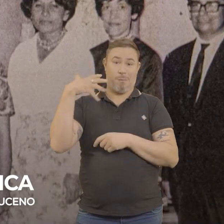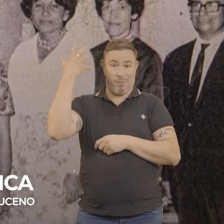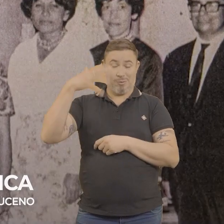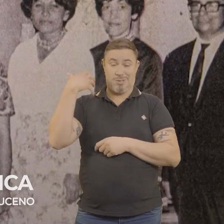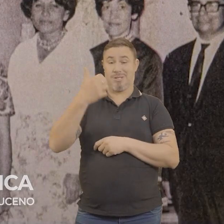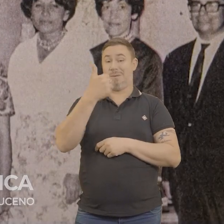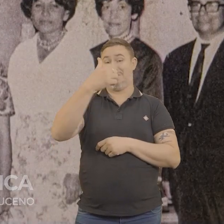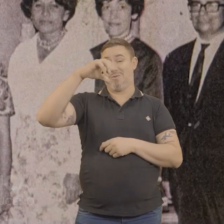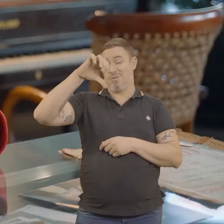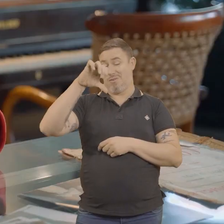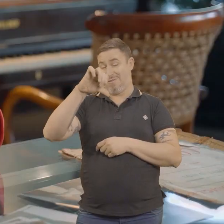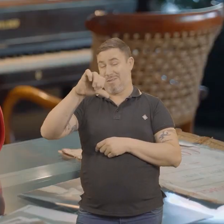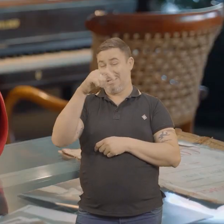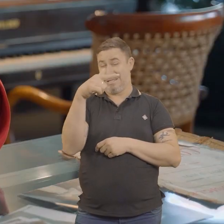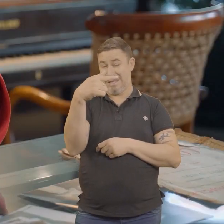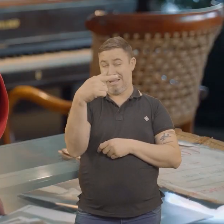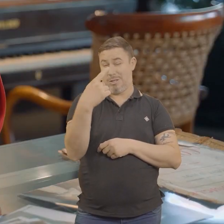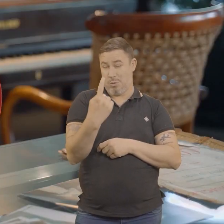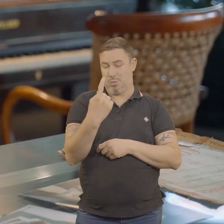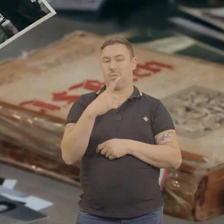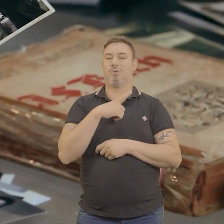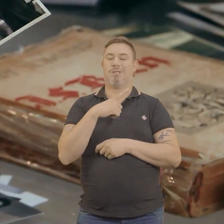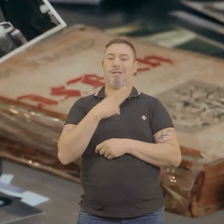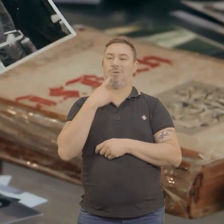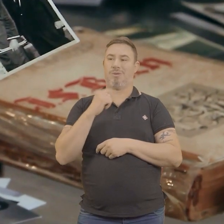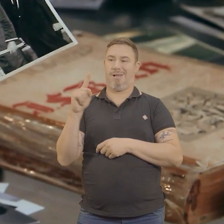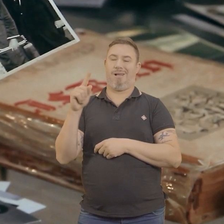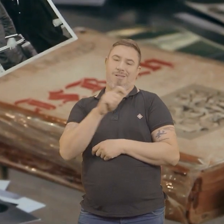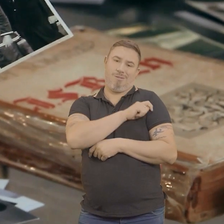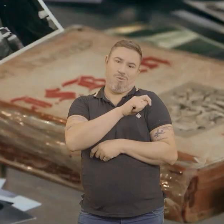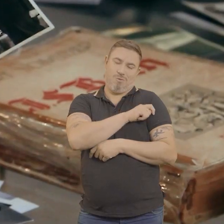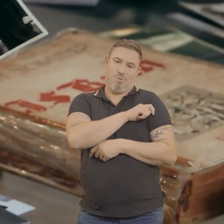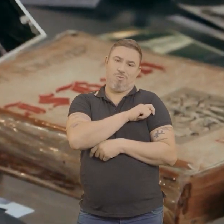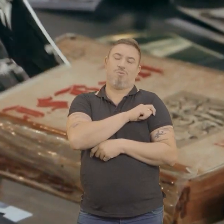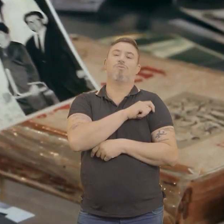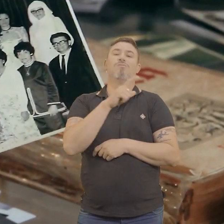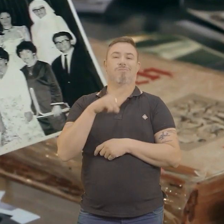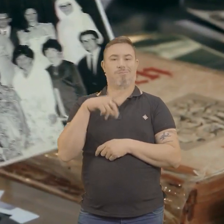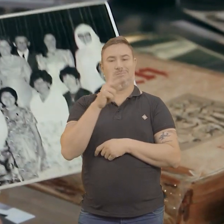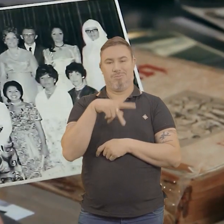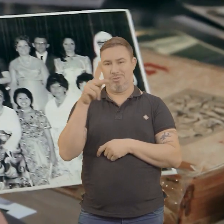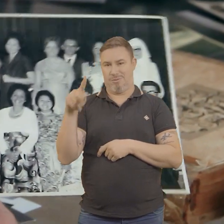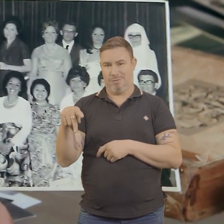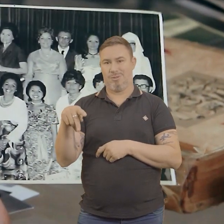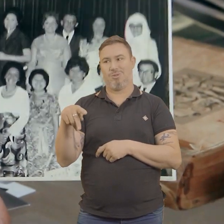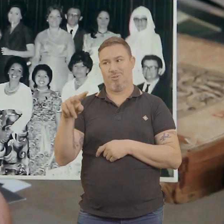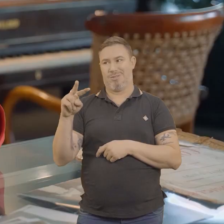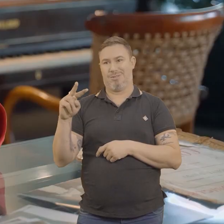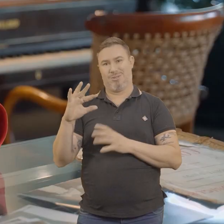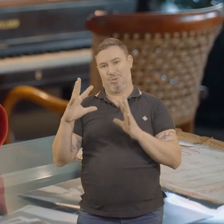de 1971, que nós temos aqui os alunos e aqui os professores deles,